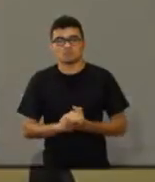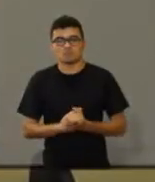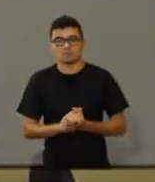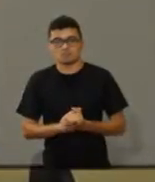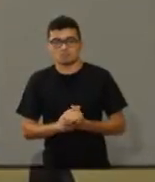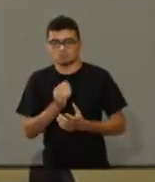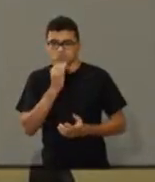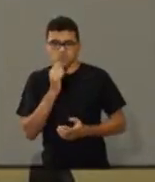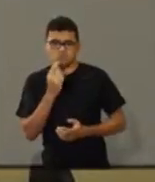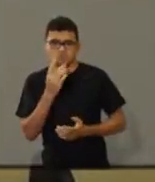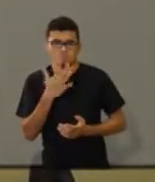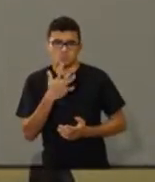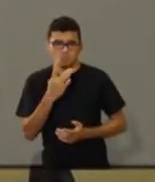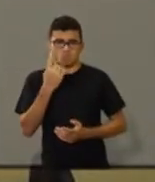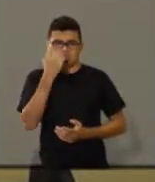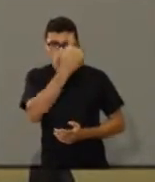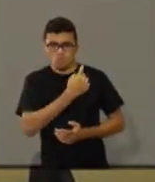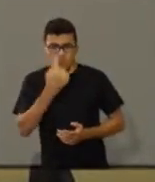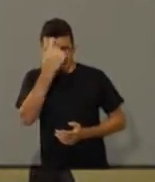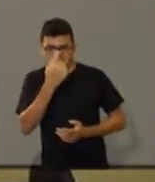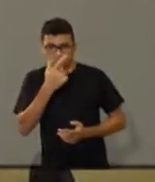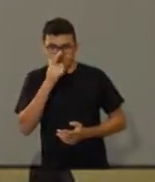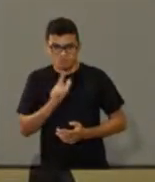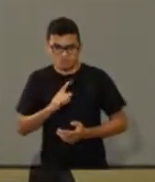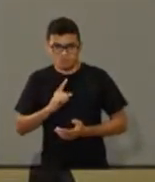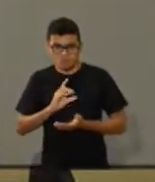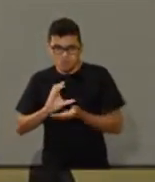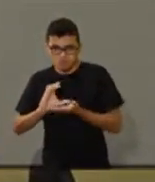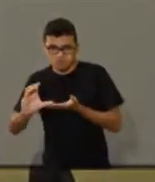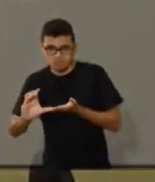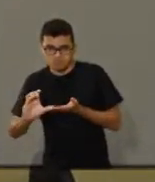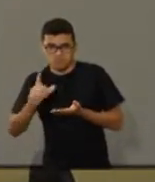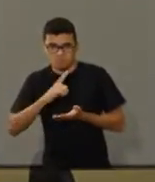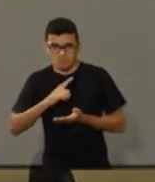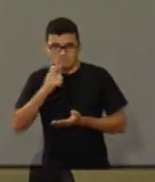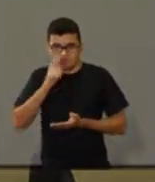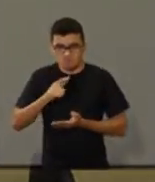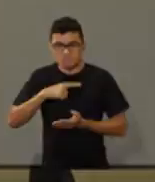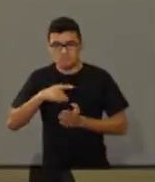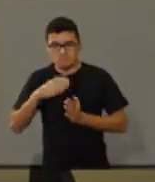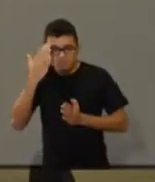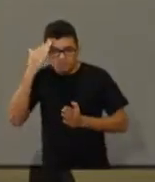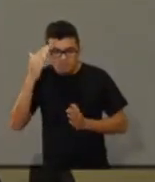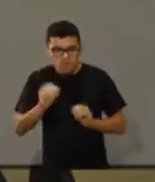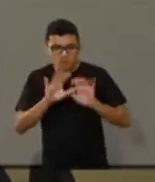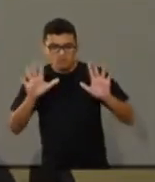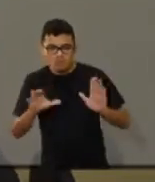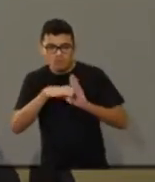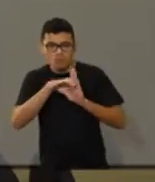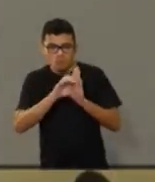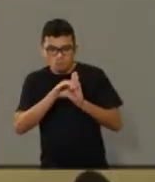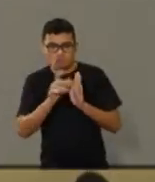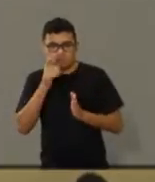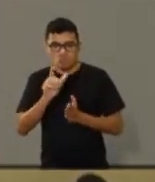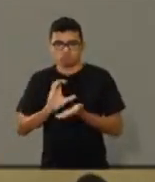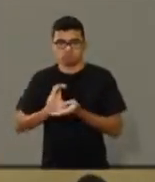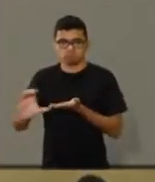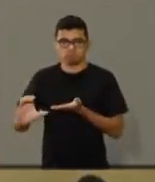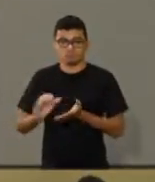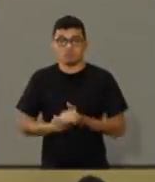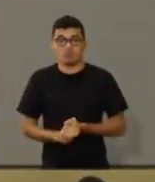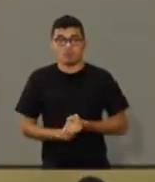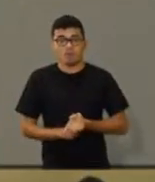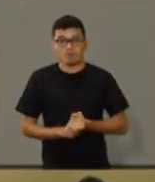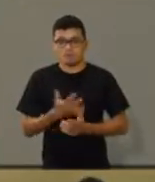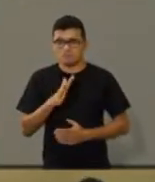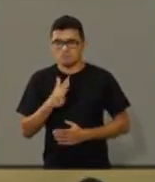uma horinha ali que você aplica, pega para entender o conceito de Tesouro Direto, você já consegue investir. E mostra que a partir